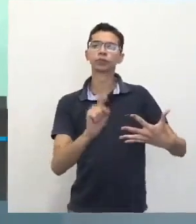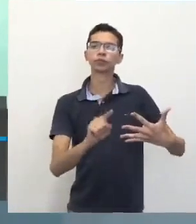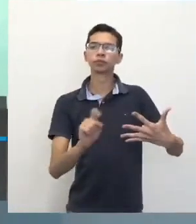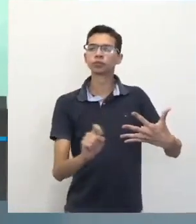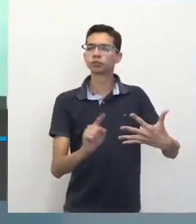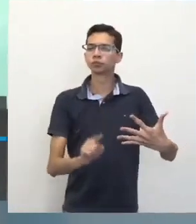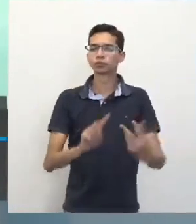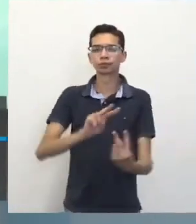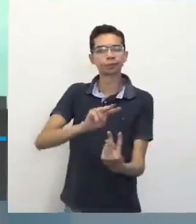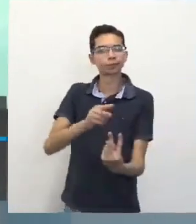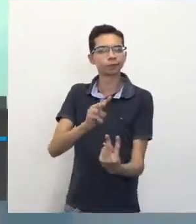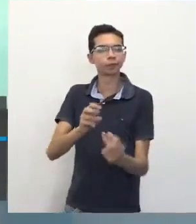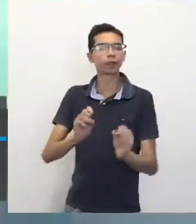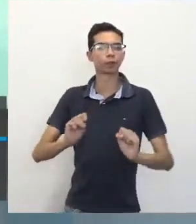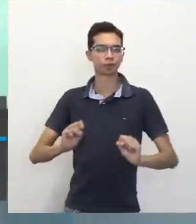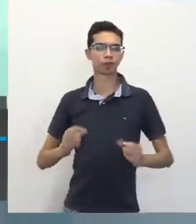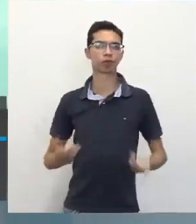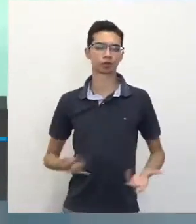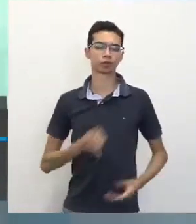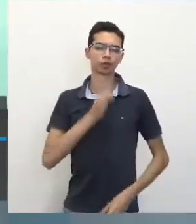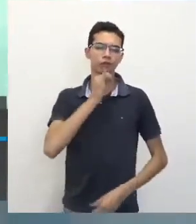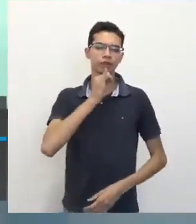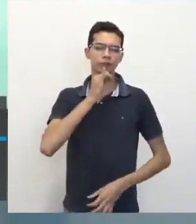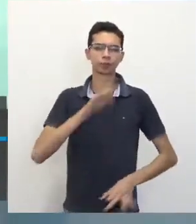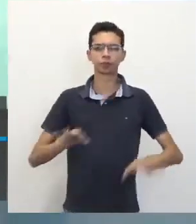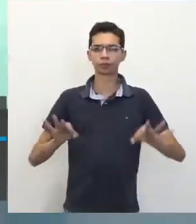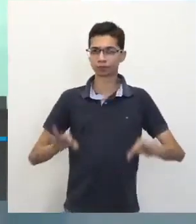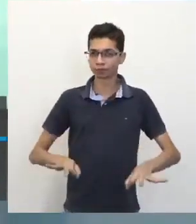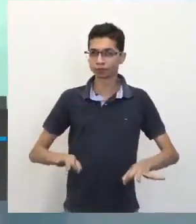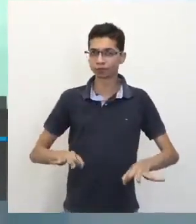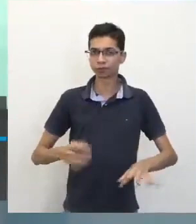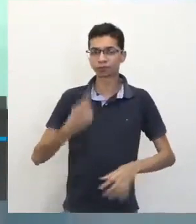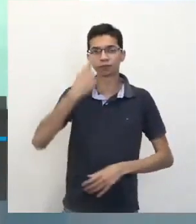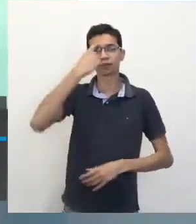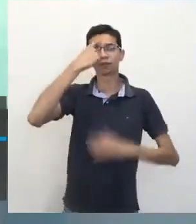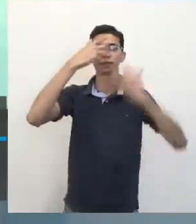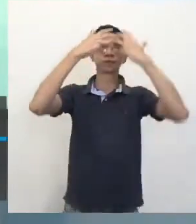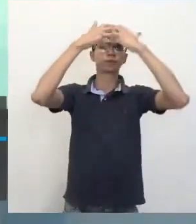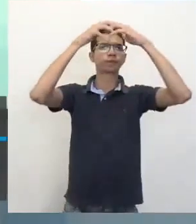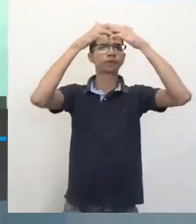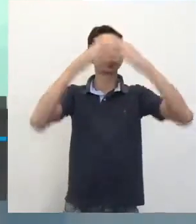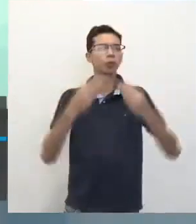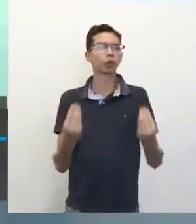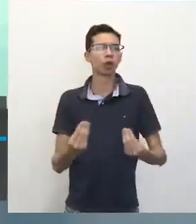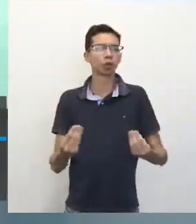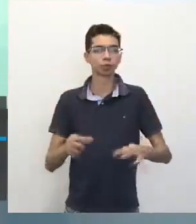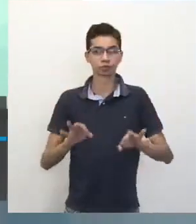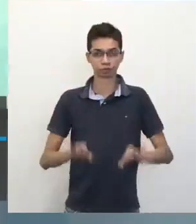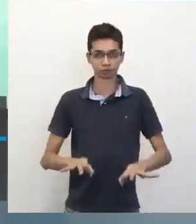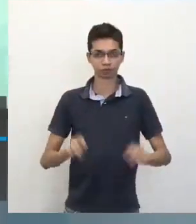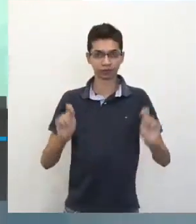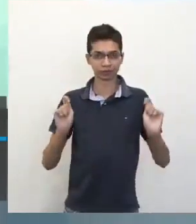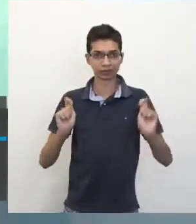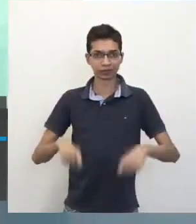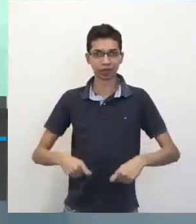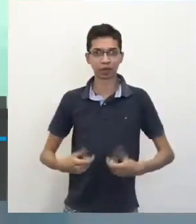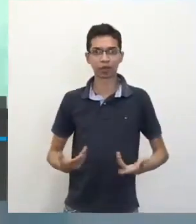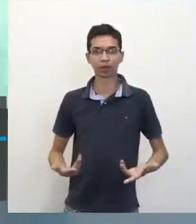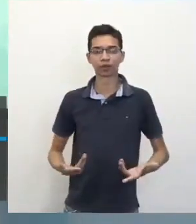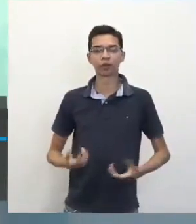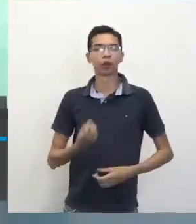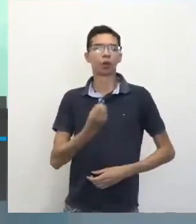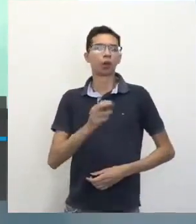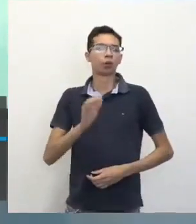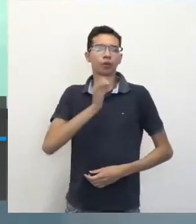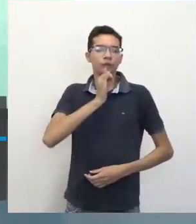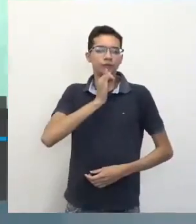os possíveis entraves. Aquela coisa de, poxa, será que vai dar certo essa ideia? Será que isso vai funcionar bem? Poxa, será que essa cola